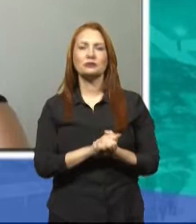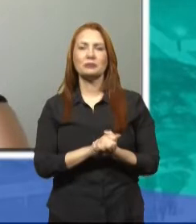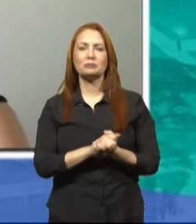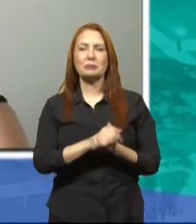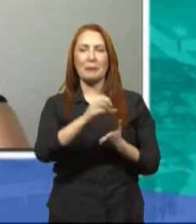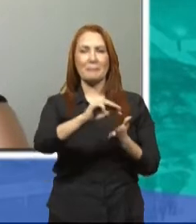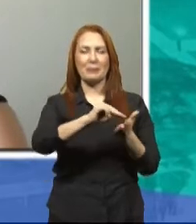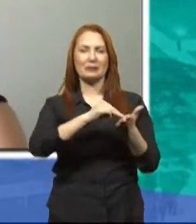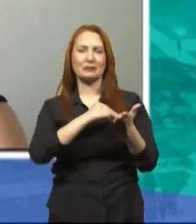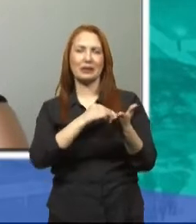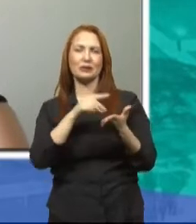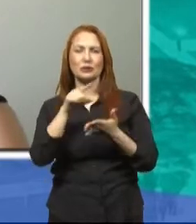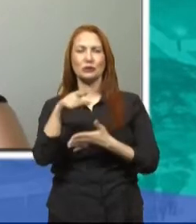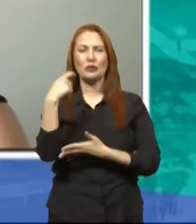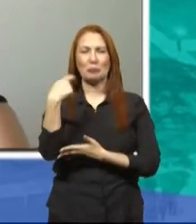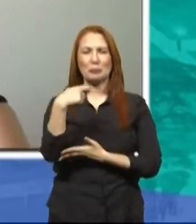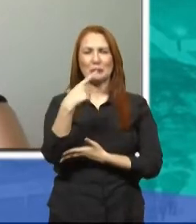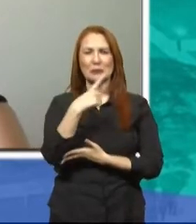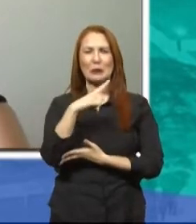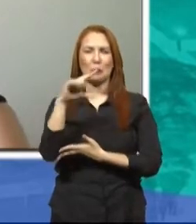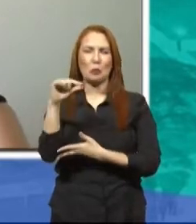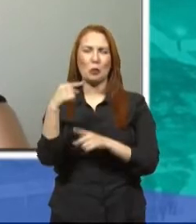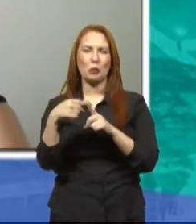questão emergencial